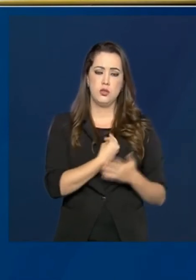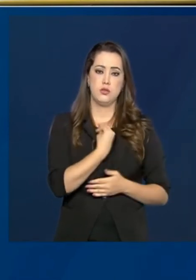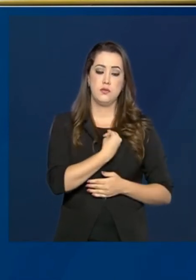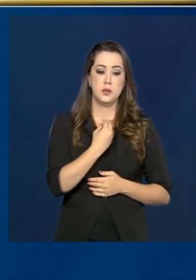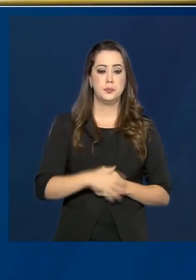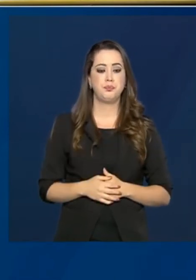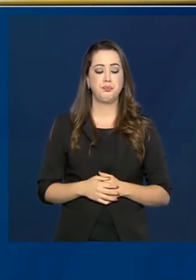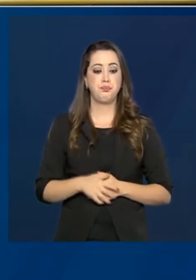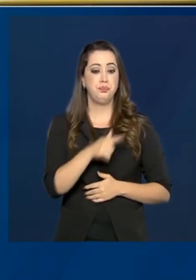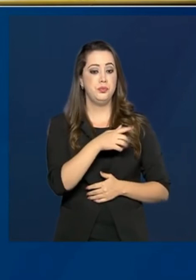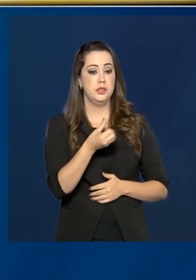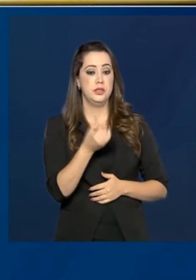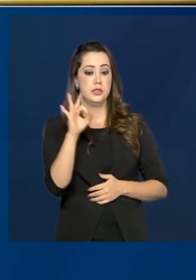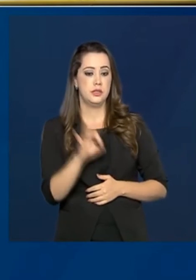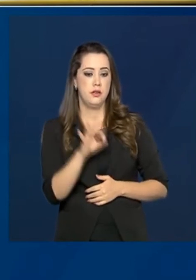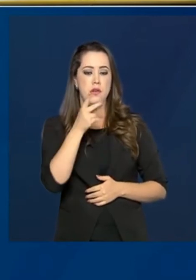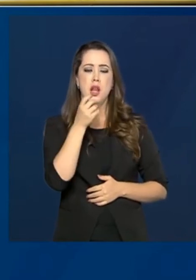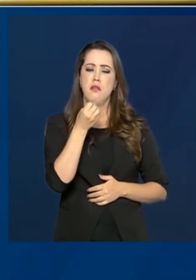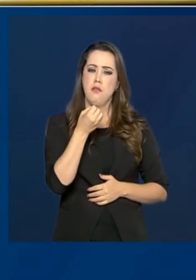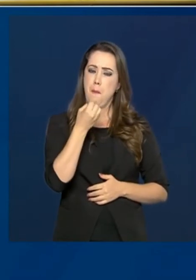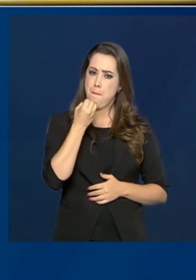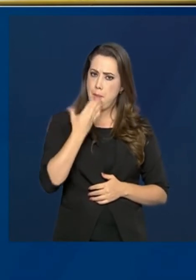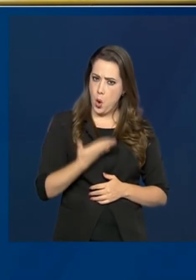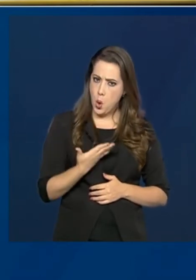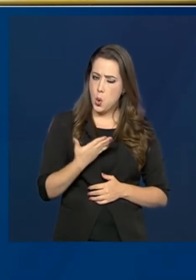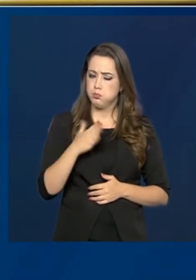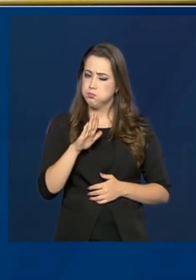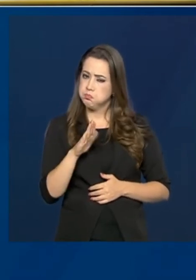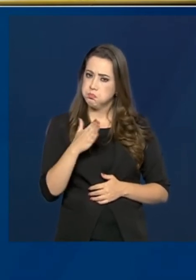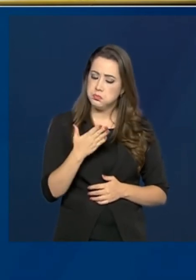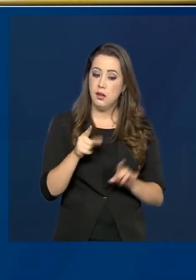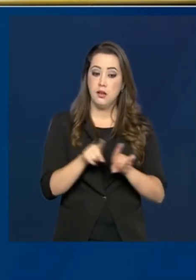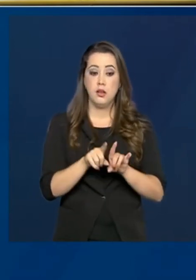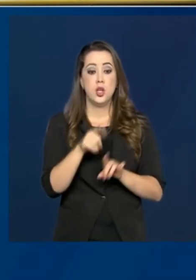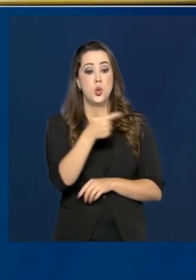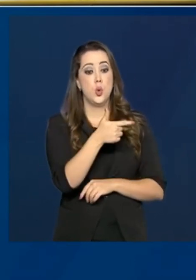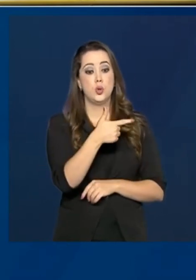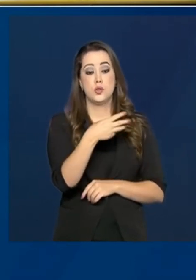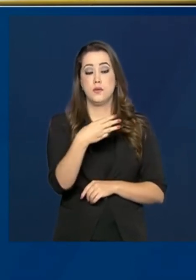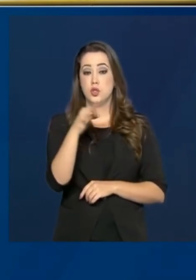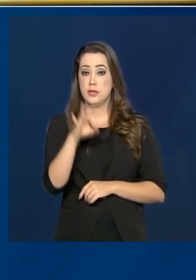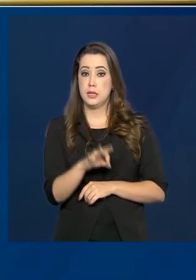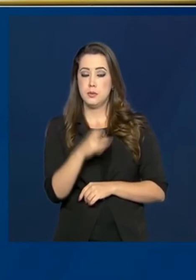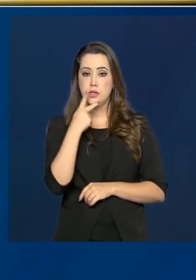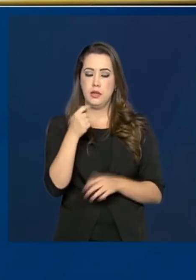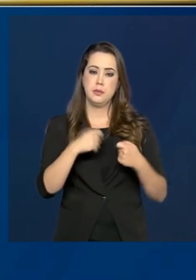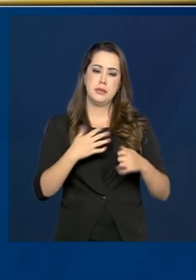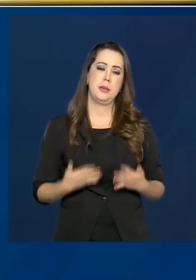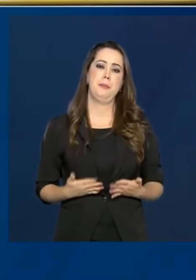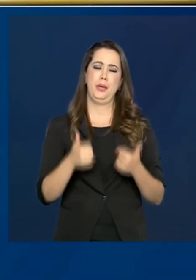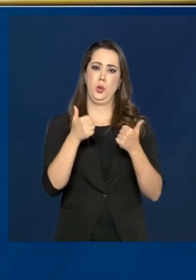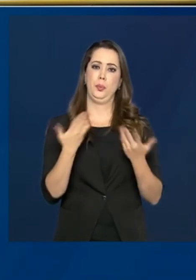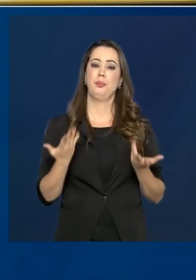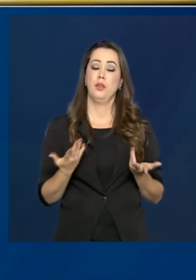76,3% da amostra relata níveis bons e regulares e 23% indica necessidade de melhora. Isso também é importante para a nossa